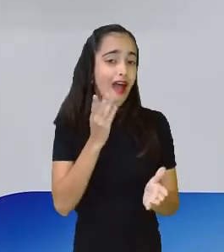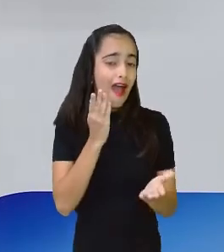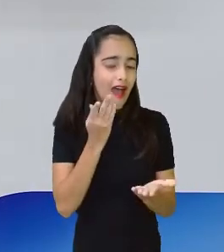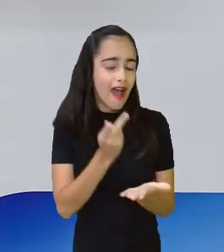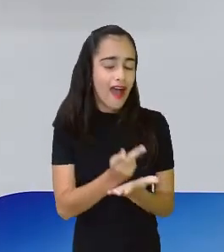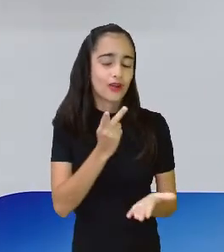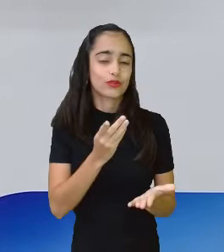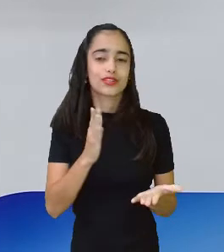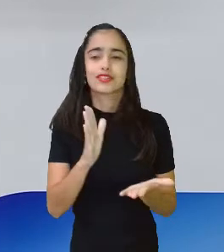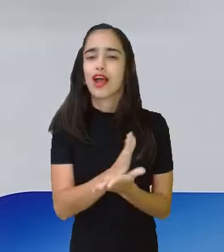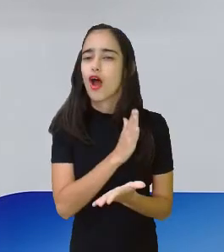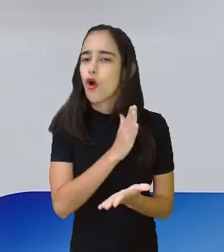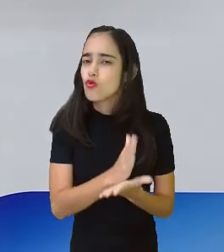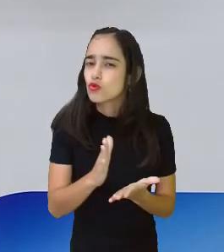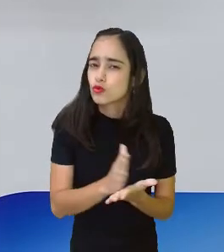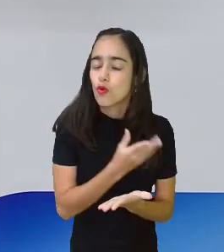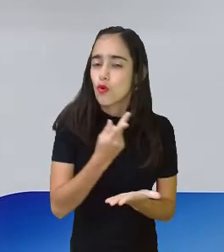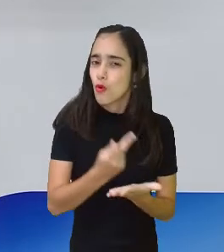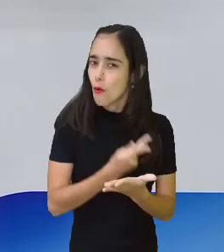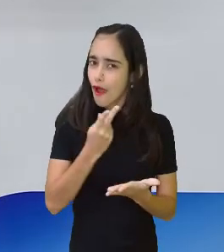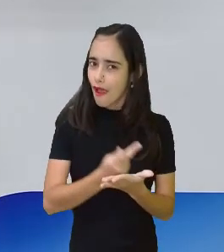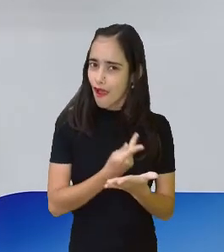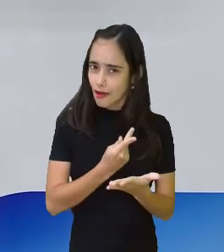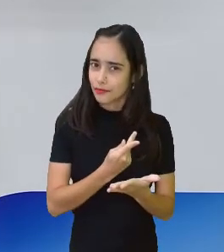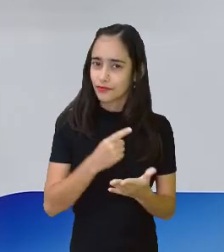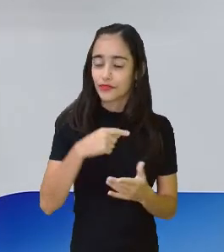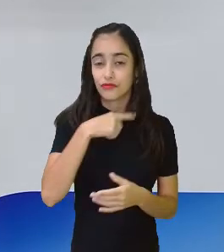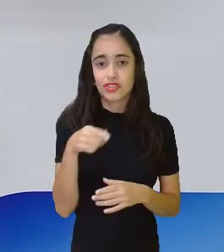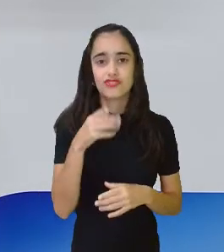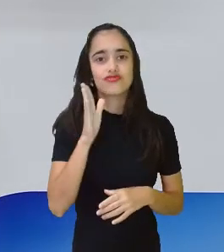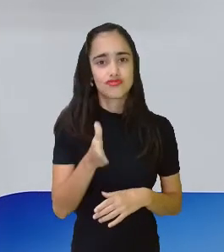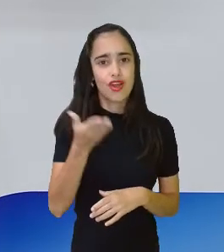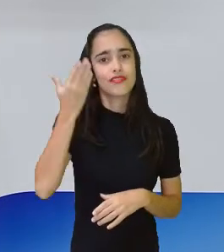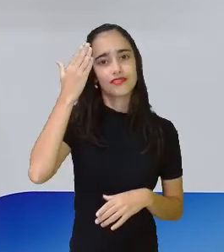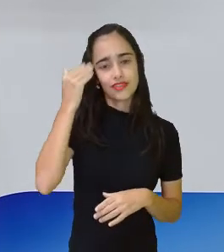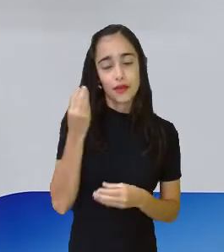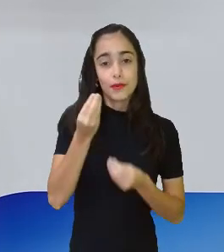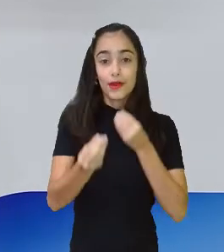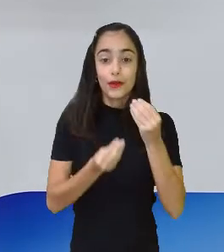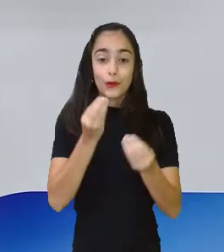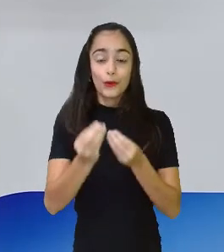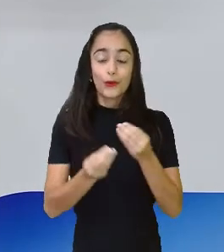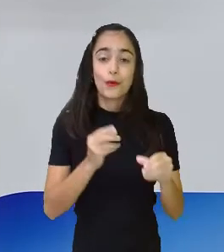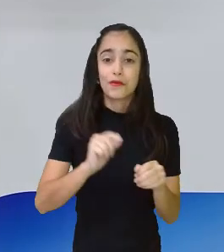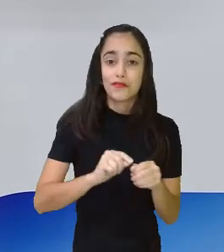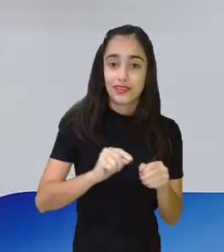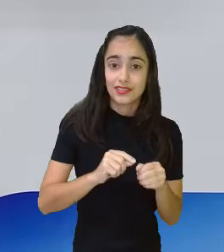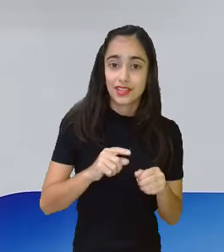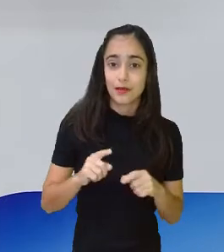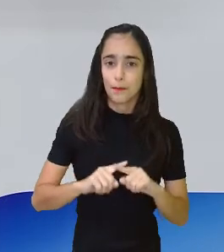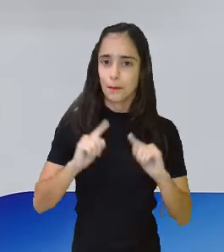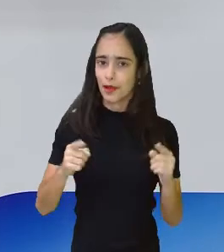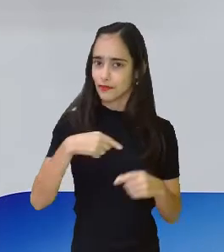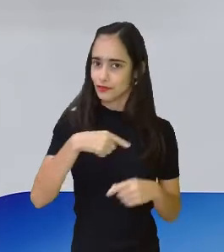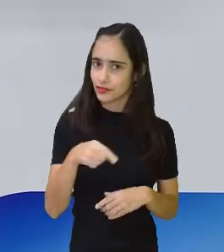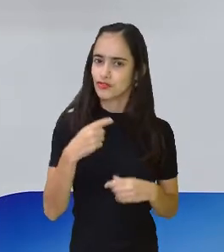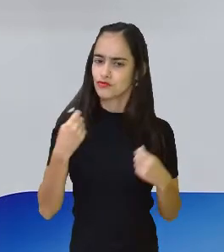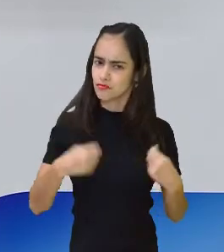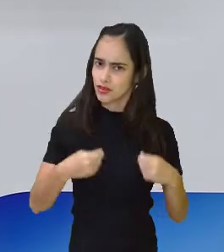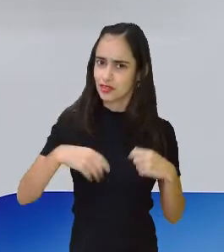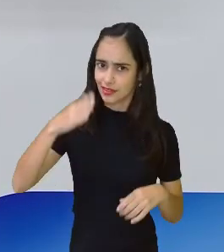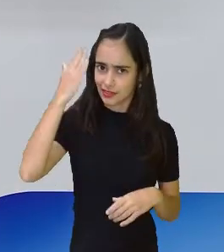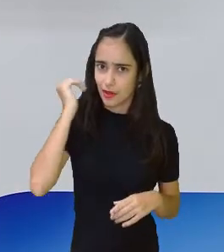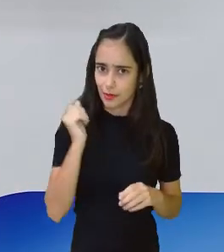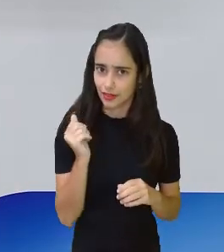tá? Claro que você não vai estar com um papelzinho fazendo na hora do supermercado, mas você precisa saber.